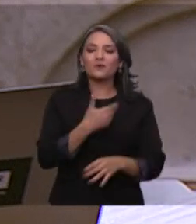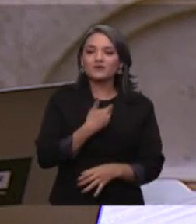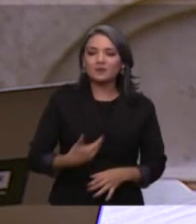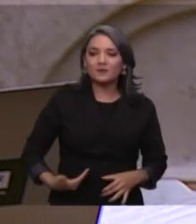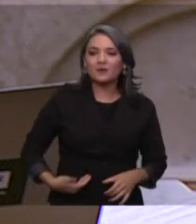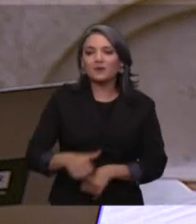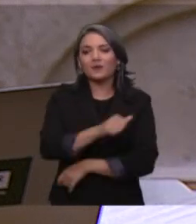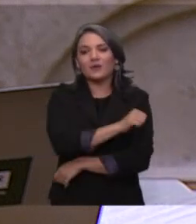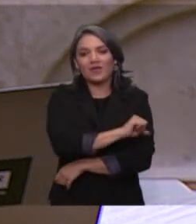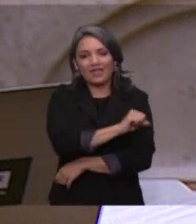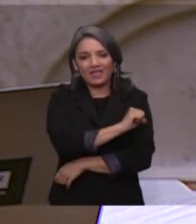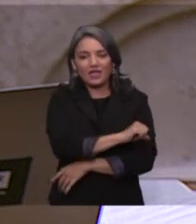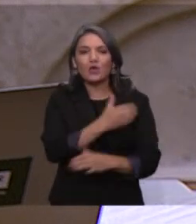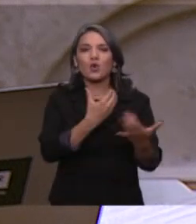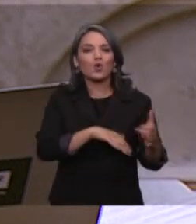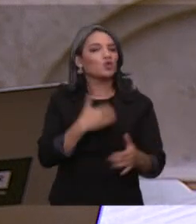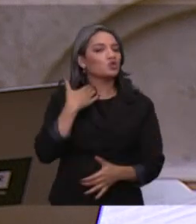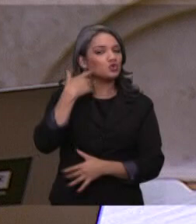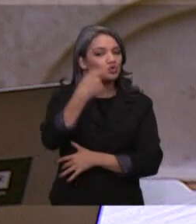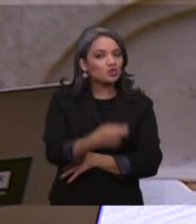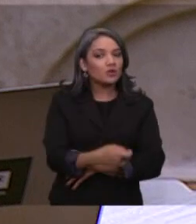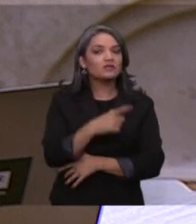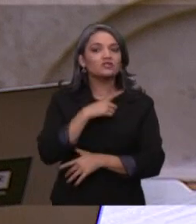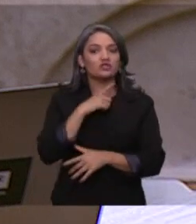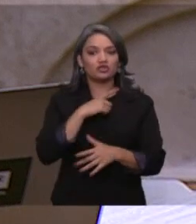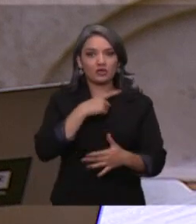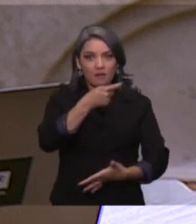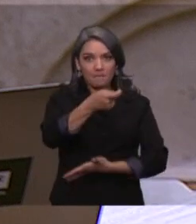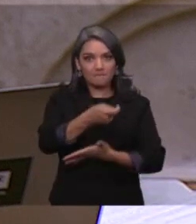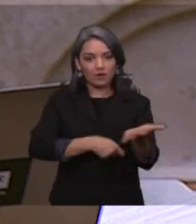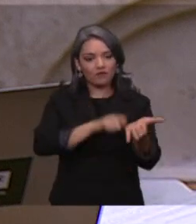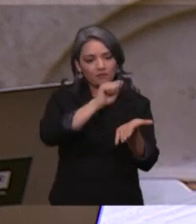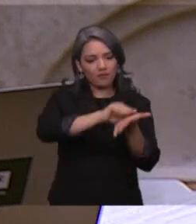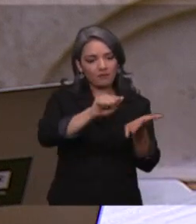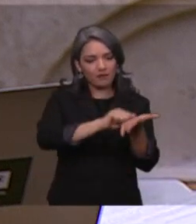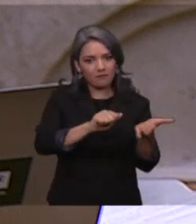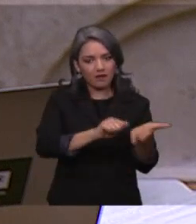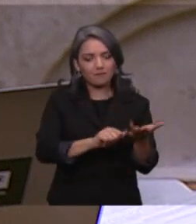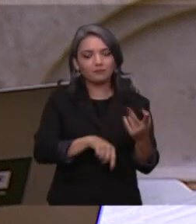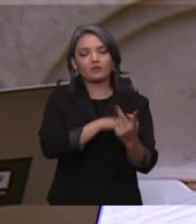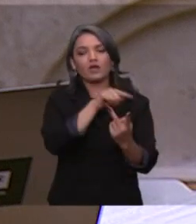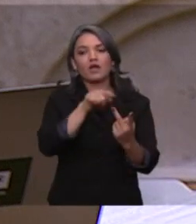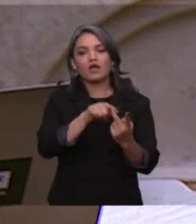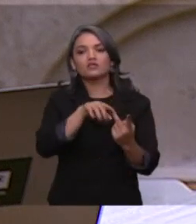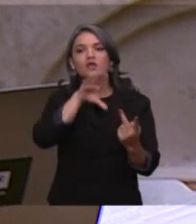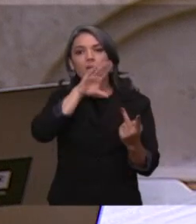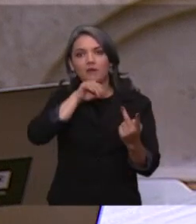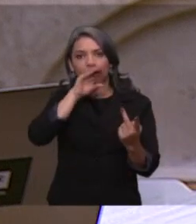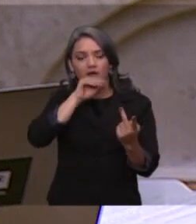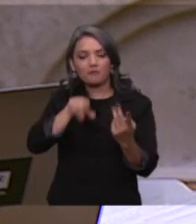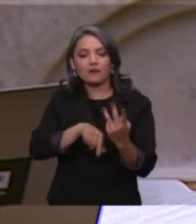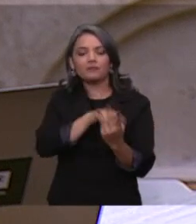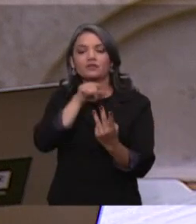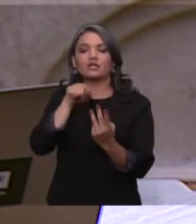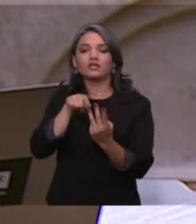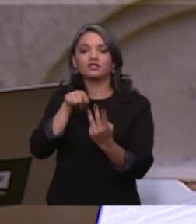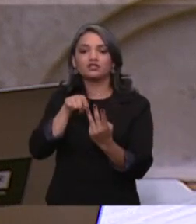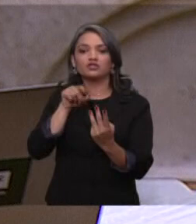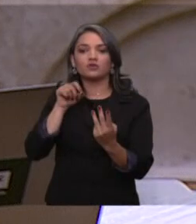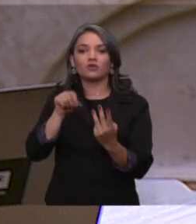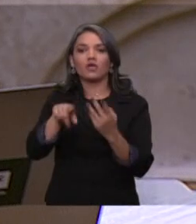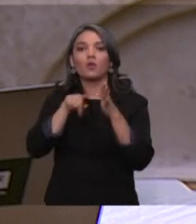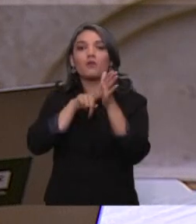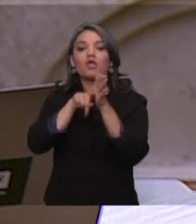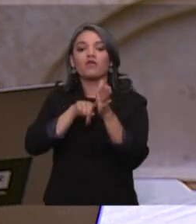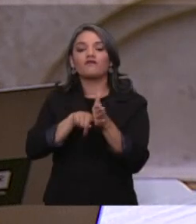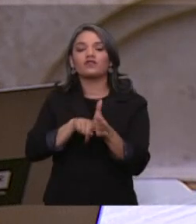juiz, depois da prova escrita e da prova oral, havia uma terceira fase que se chamava